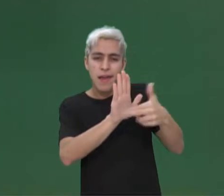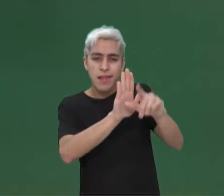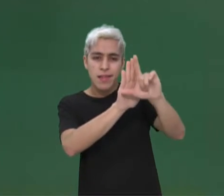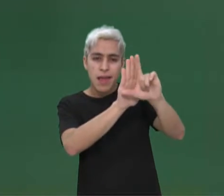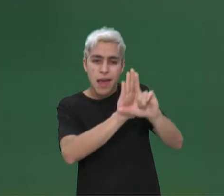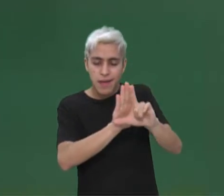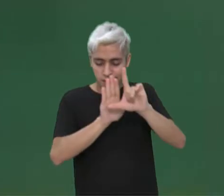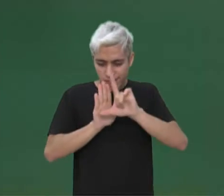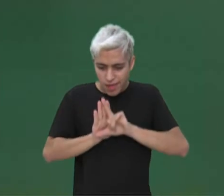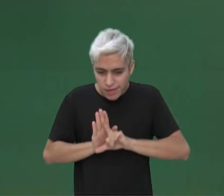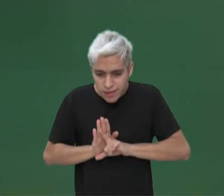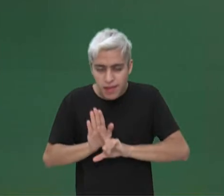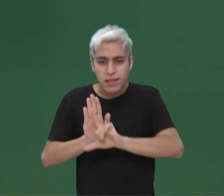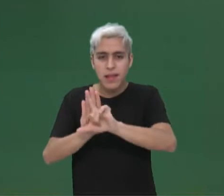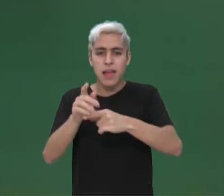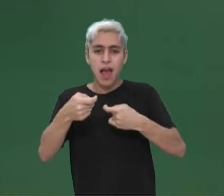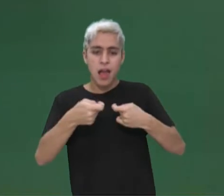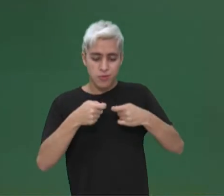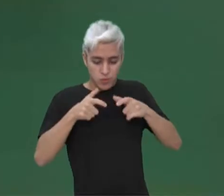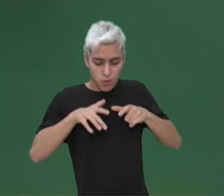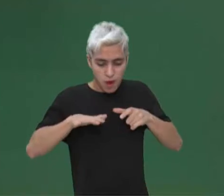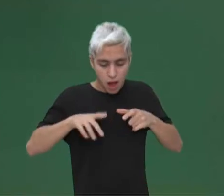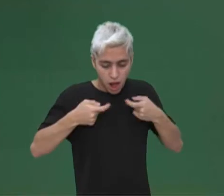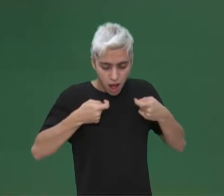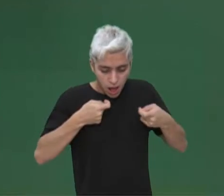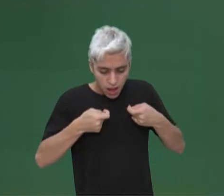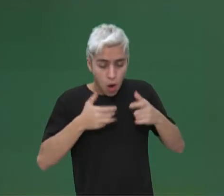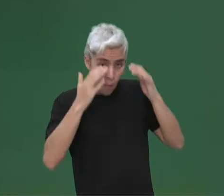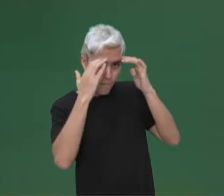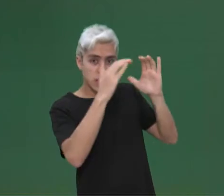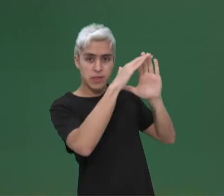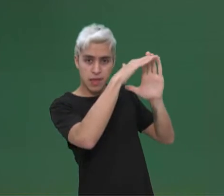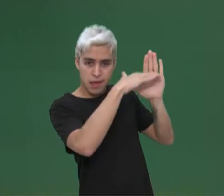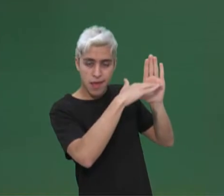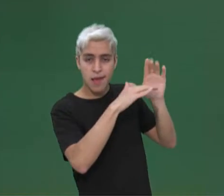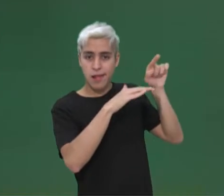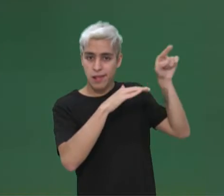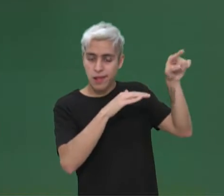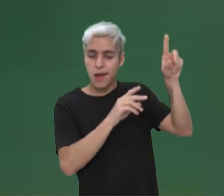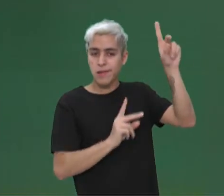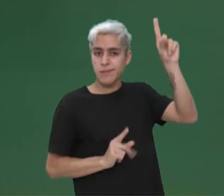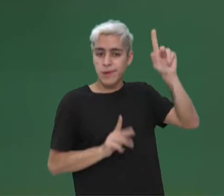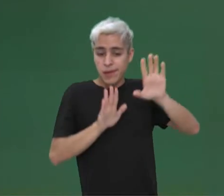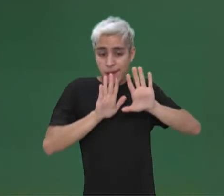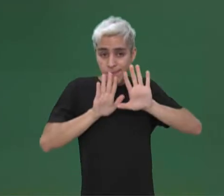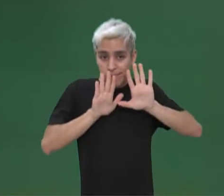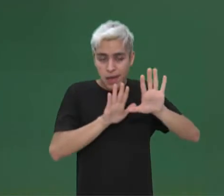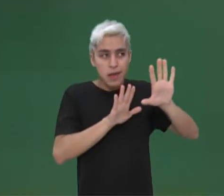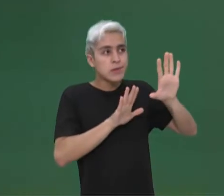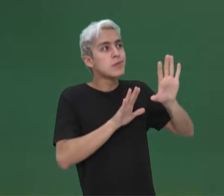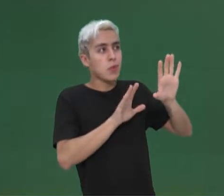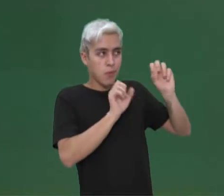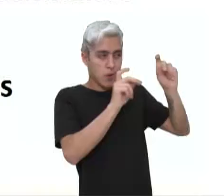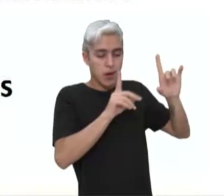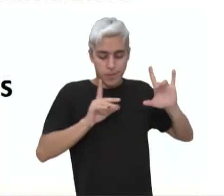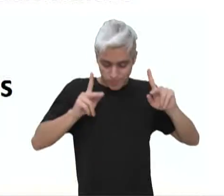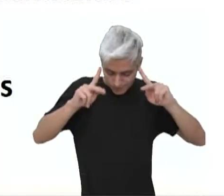se administrava localmente. Eles deveriam obedecer leis espanholas, mas tinham certa autonomia.